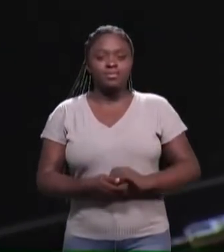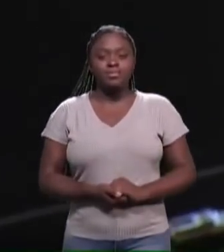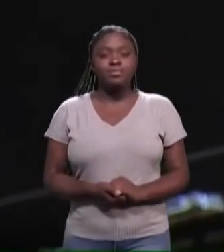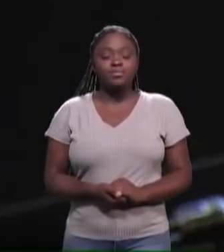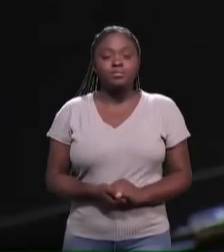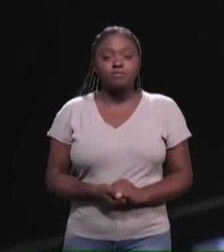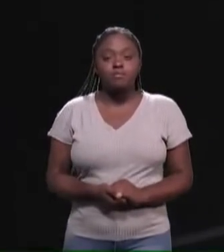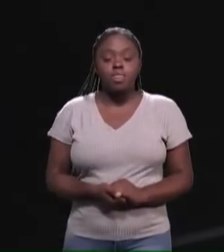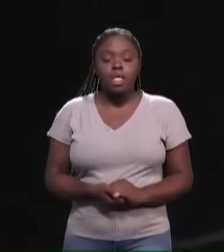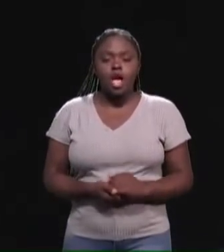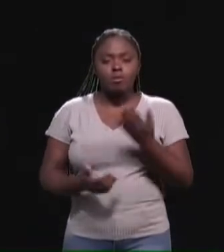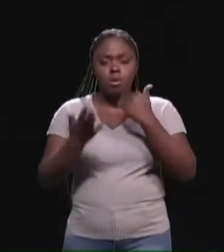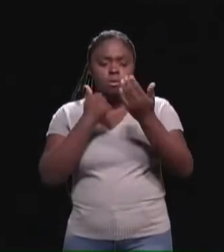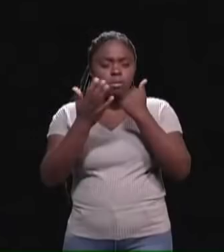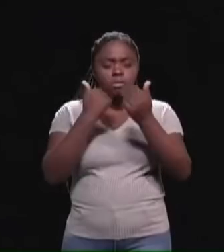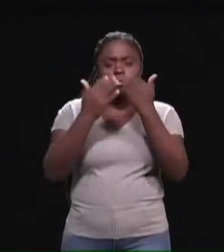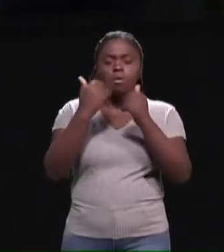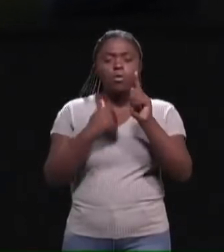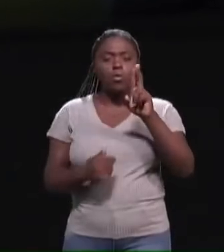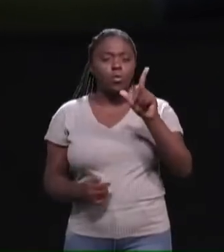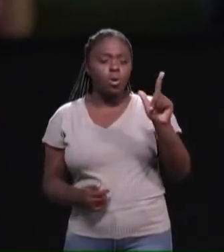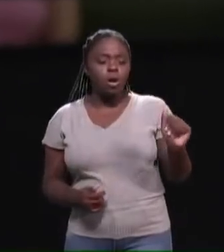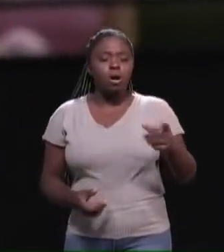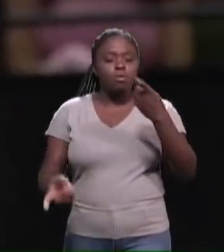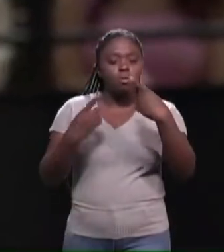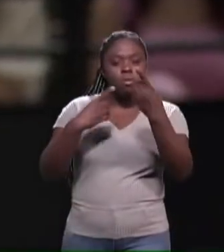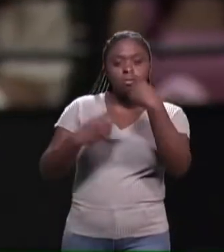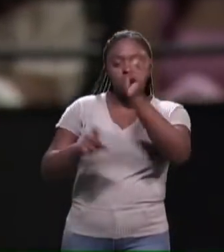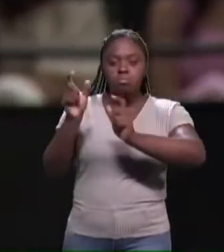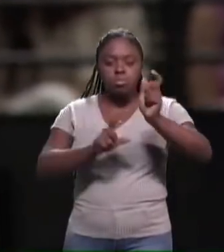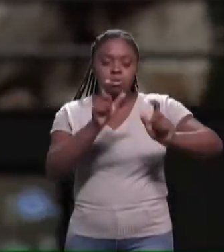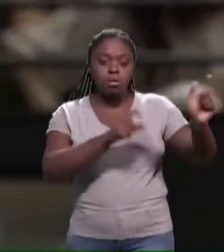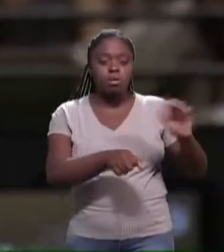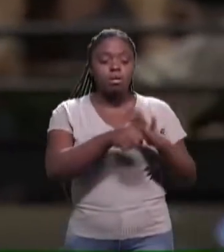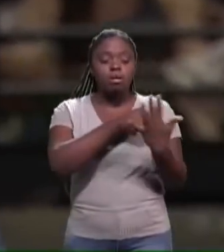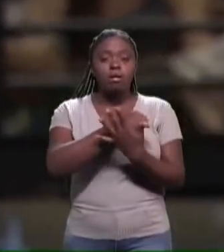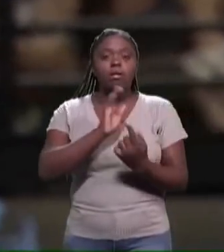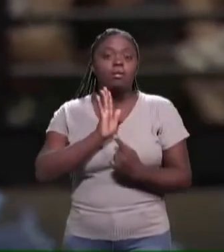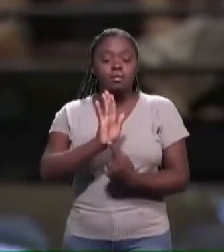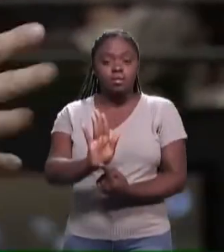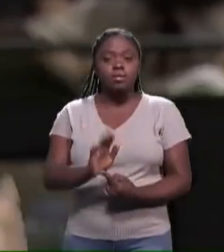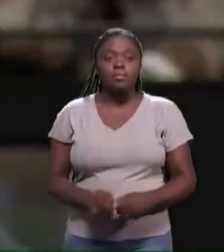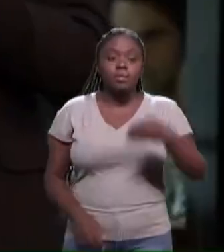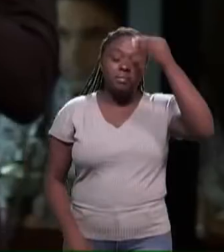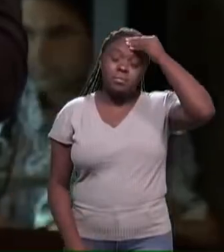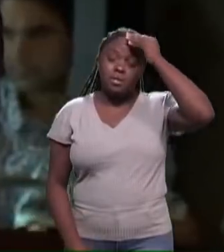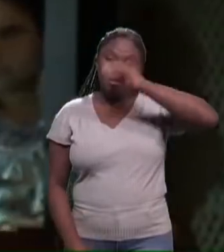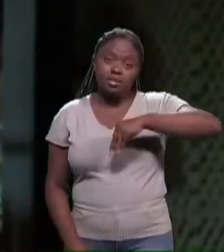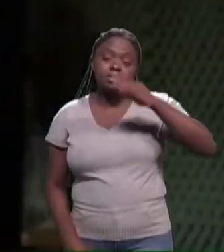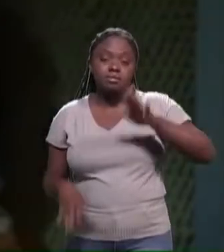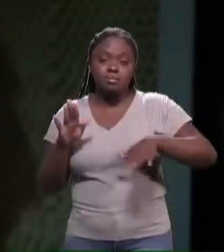Engraçado que a gula tem dominado muito as pessoas. A pandemia mostrou isso. A preguiça, às